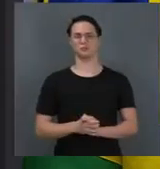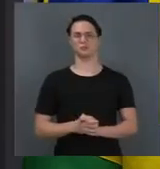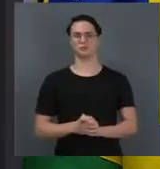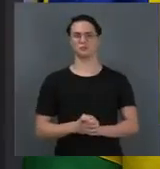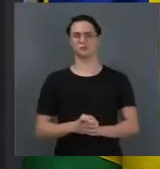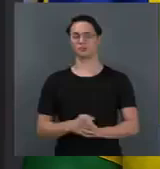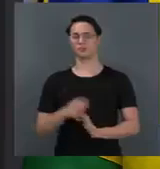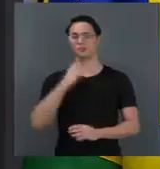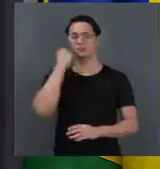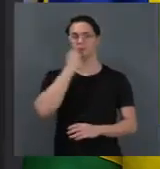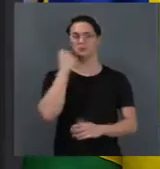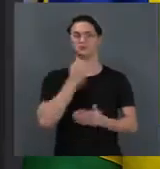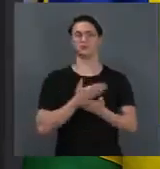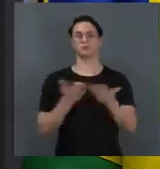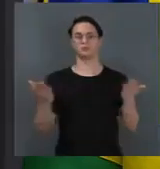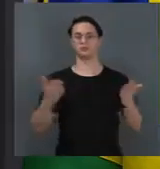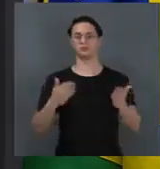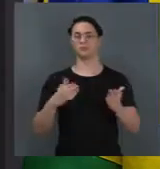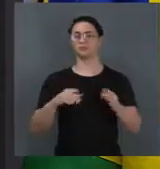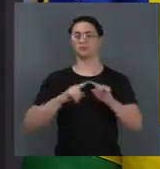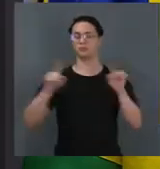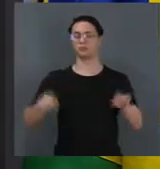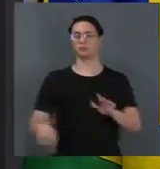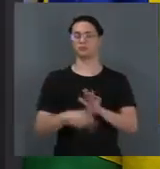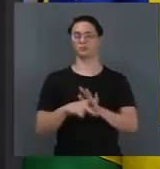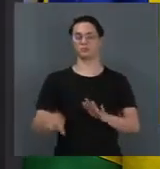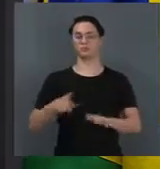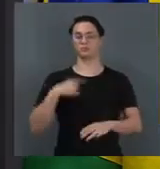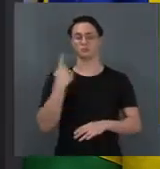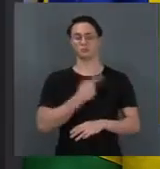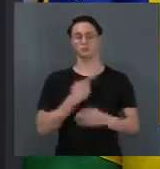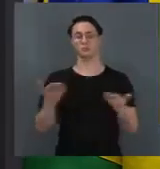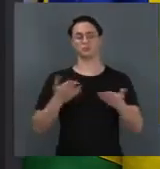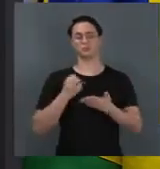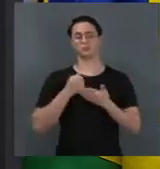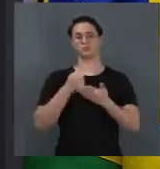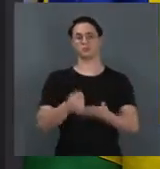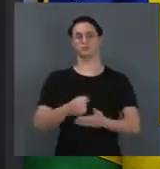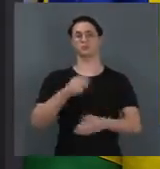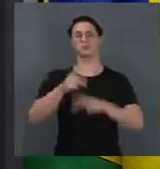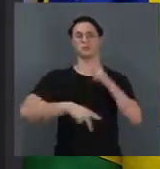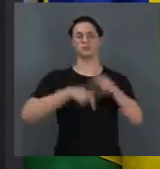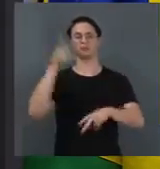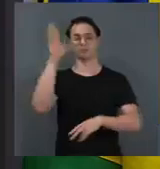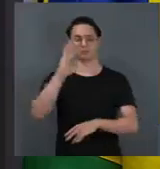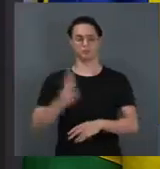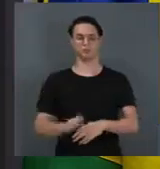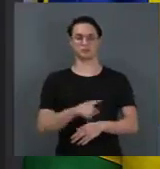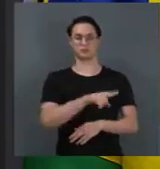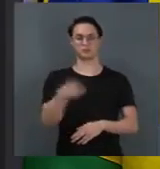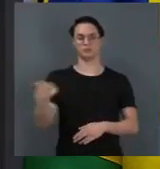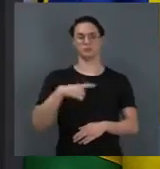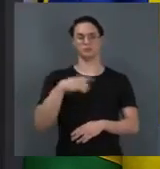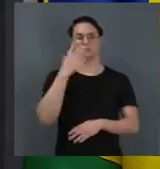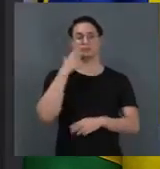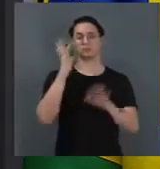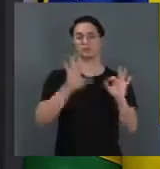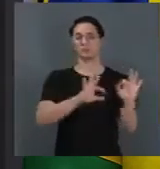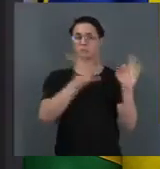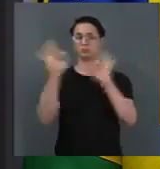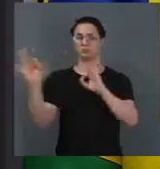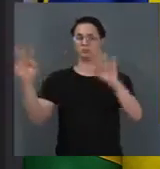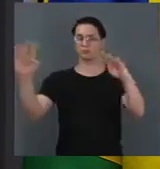senhoras senadoras, senhores senadores, funcionários dessa casa, assessores, brasileiras, brasileiros que estão nos assistindo, nos